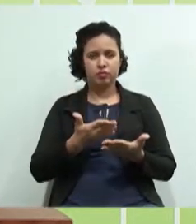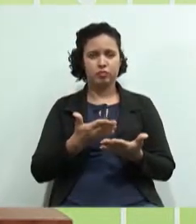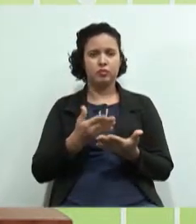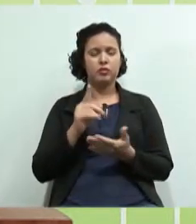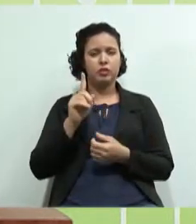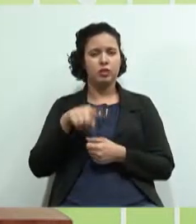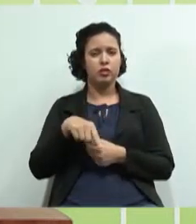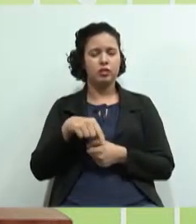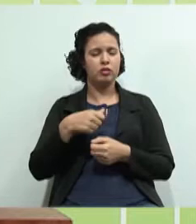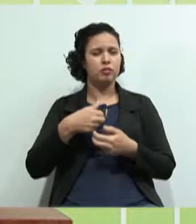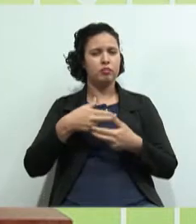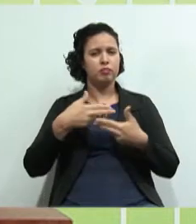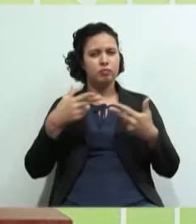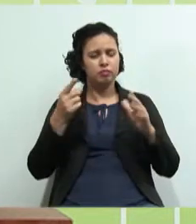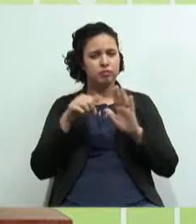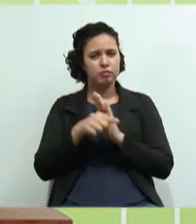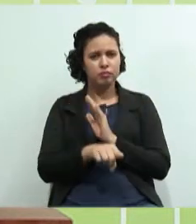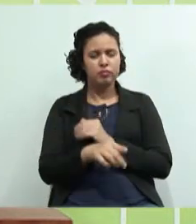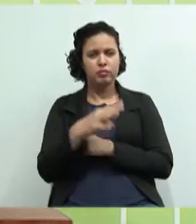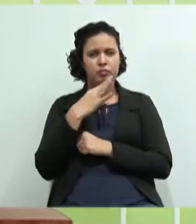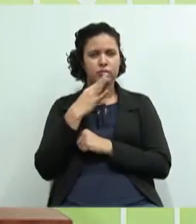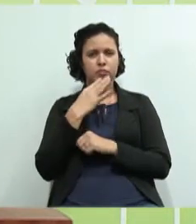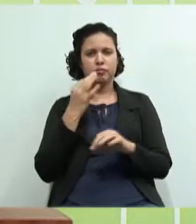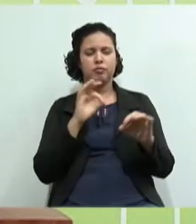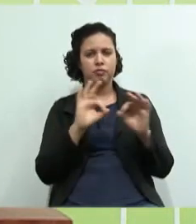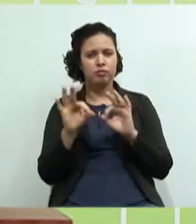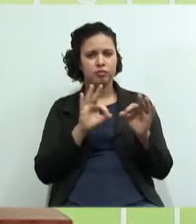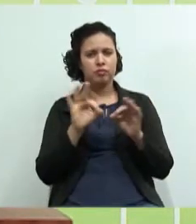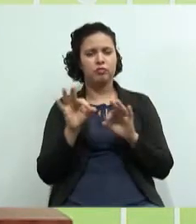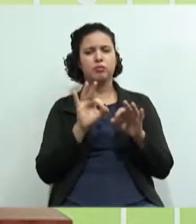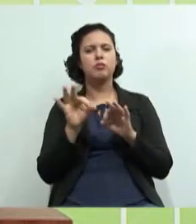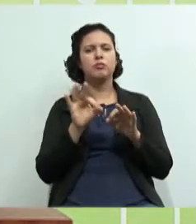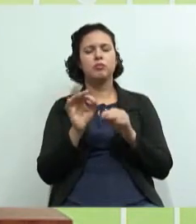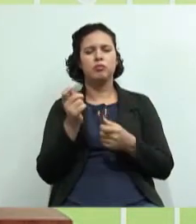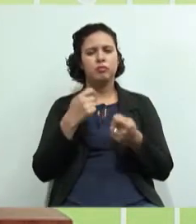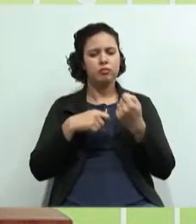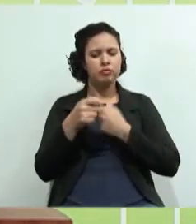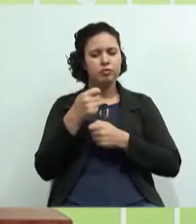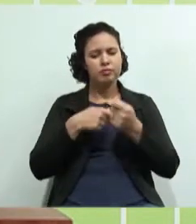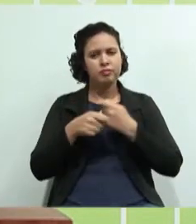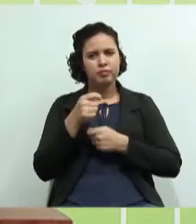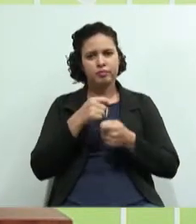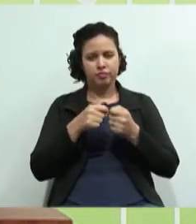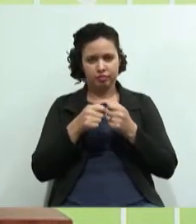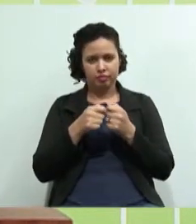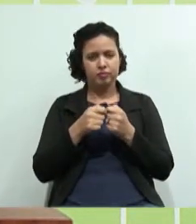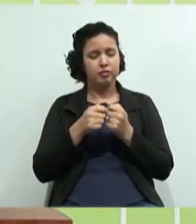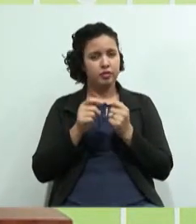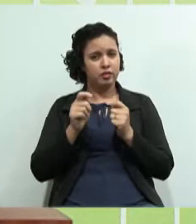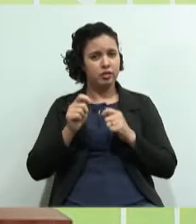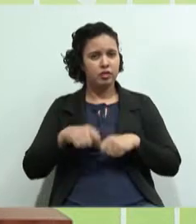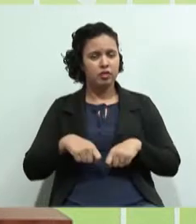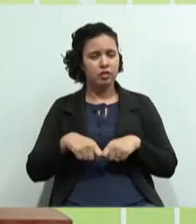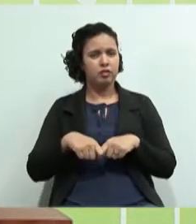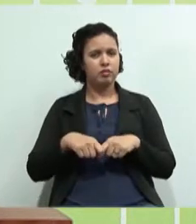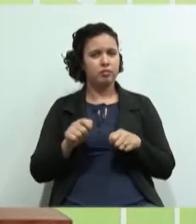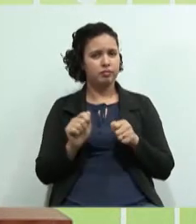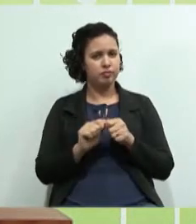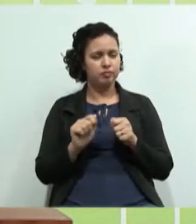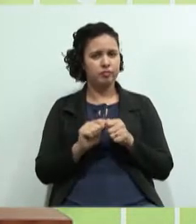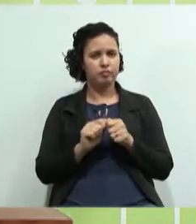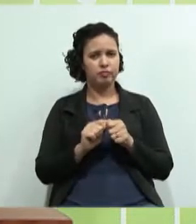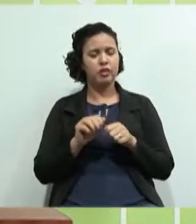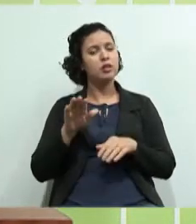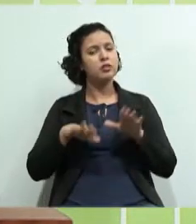esse complexo conhecimento do planejamento, esse conhecimento da administração. Tá? É possível você fazer isso?